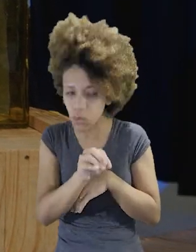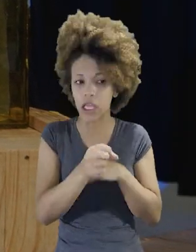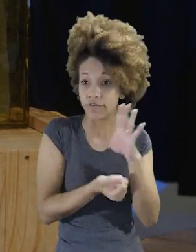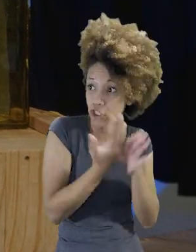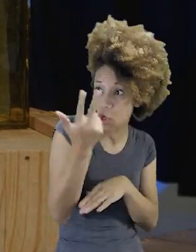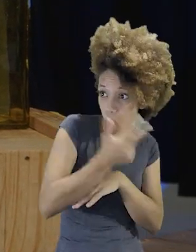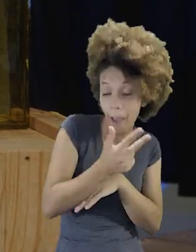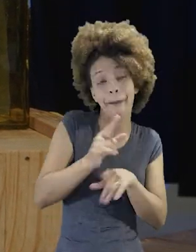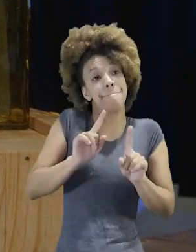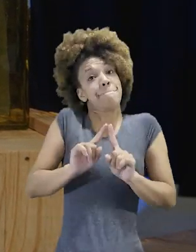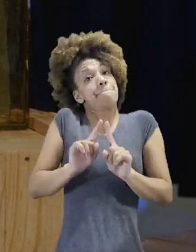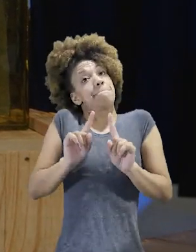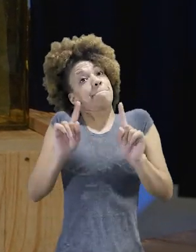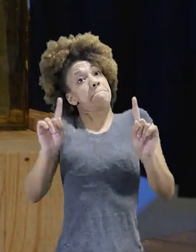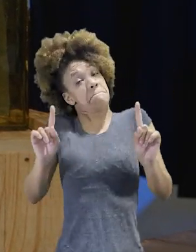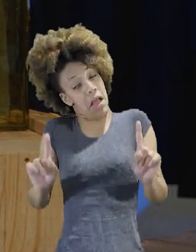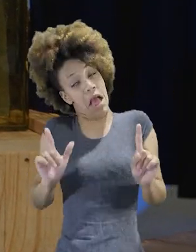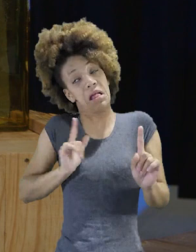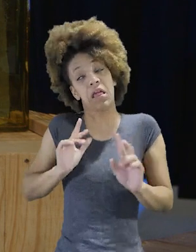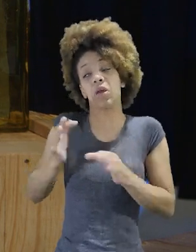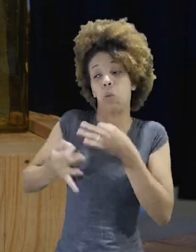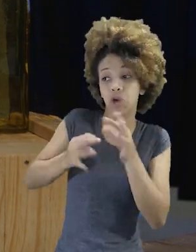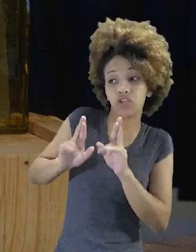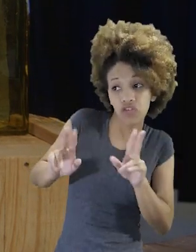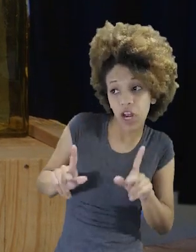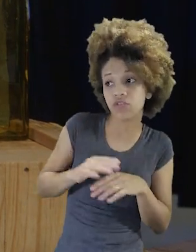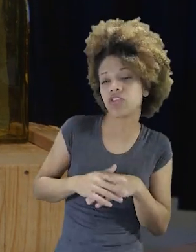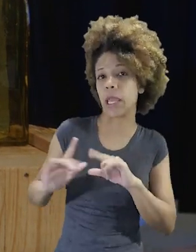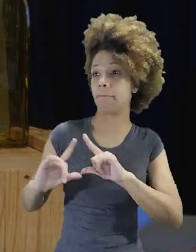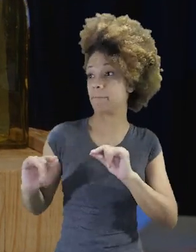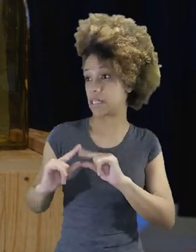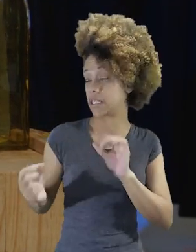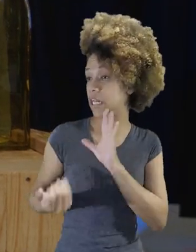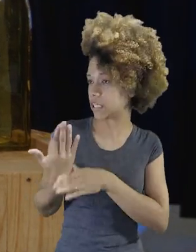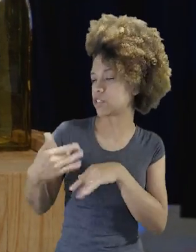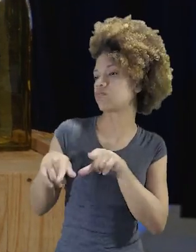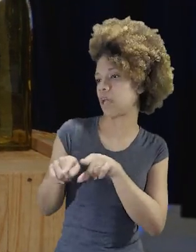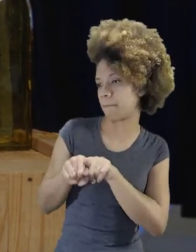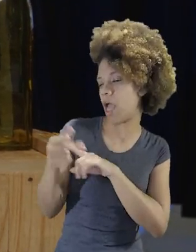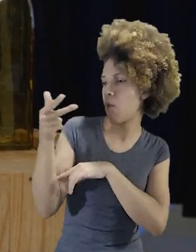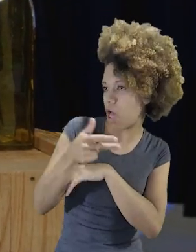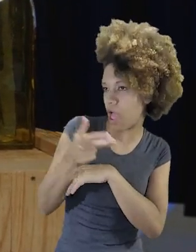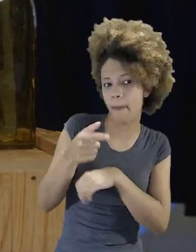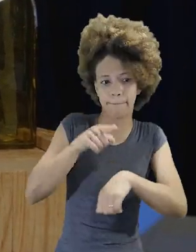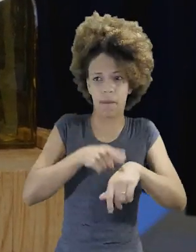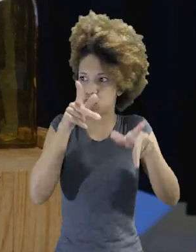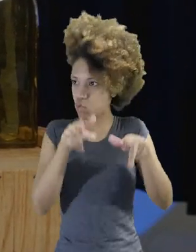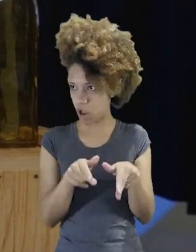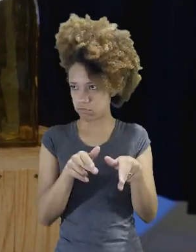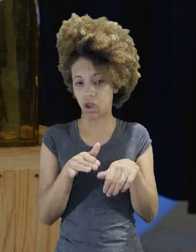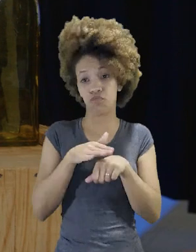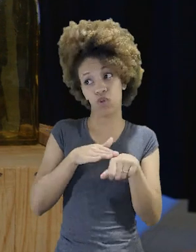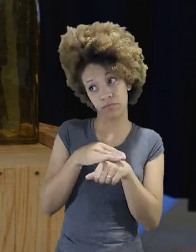hip hop mas a divergência de que ao mesmo tempo por exemplo em Brasília estavam criando já Rap já ao mesmo tempo